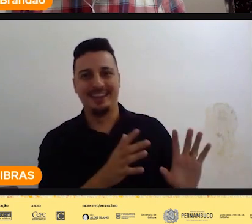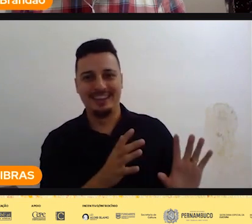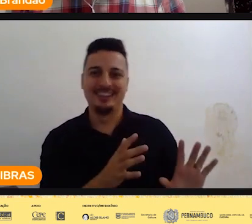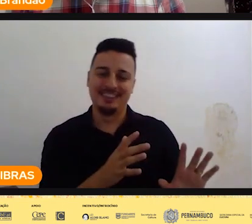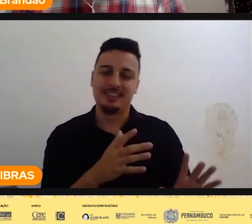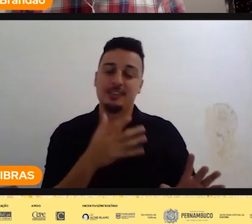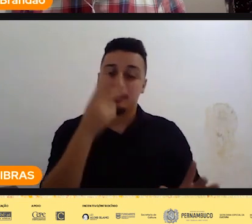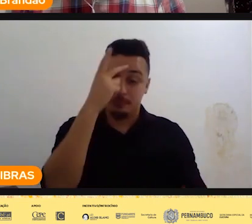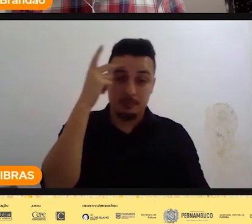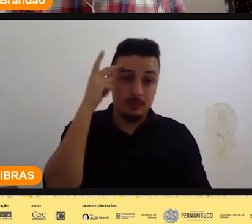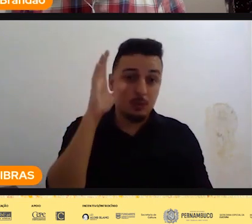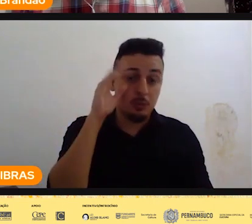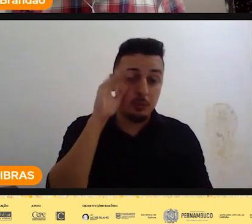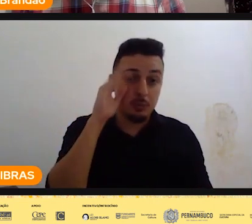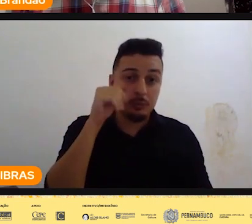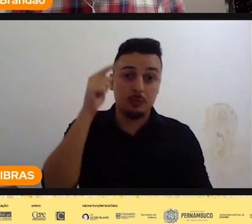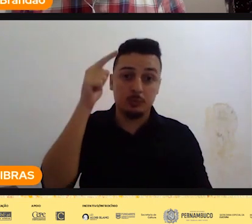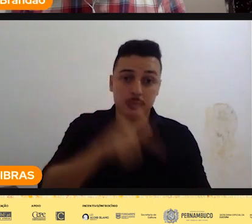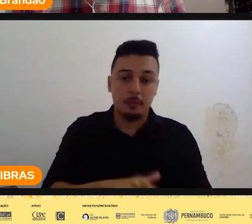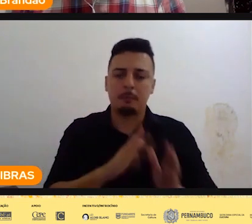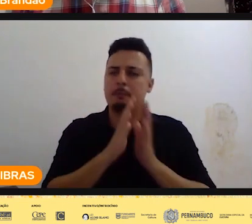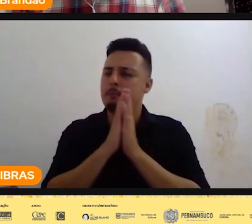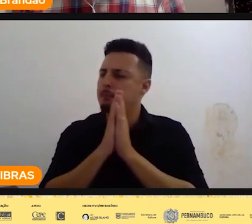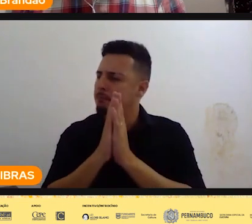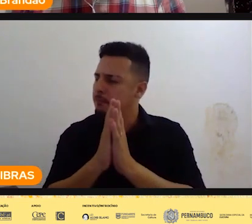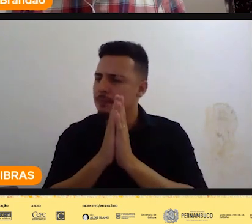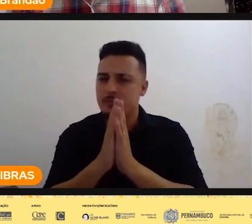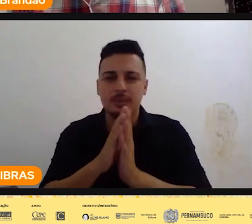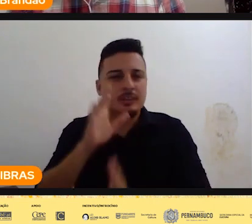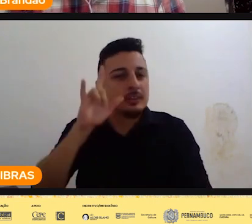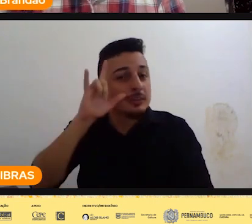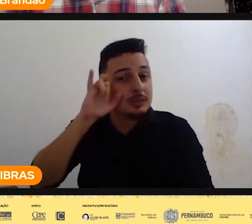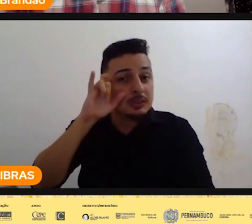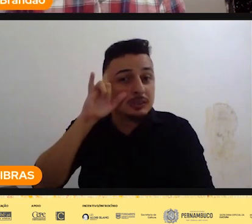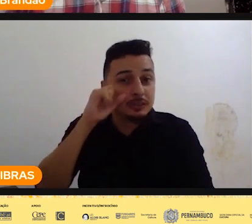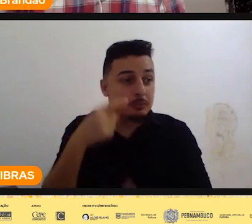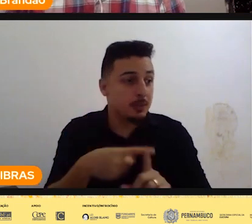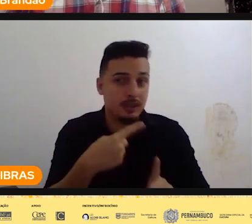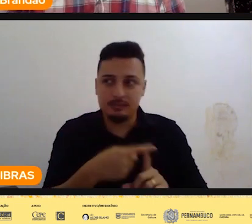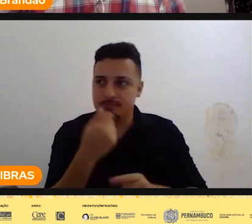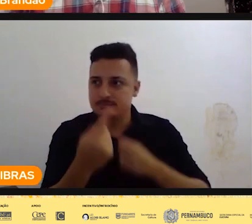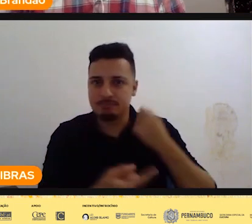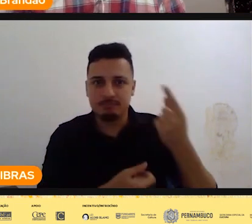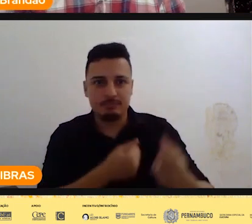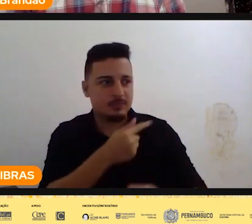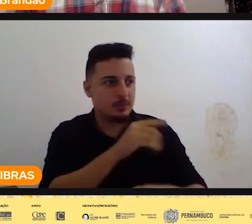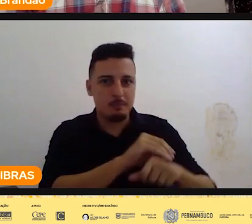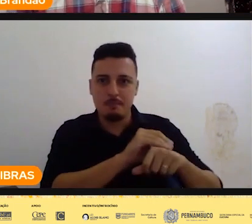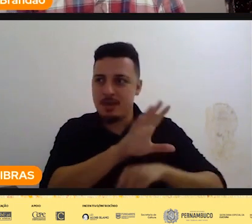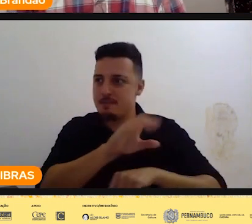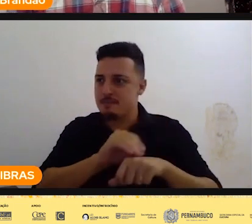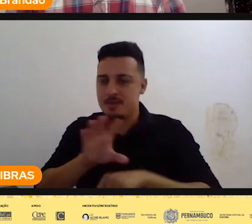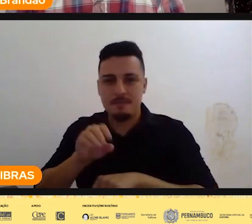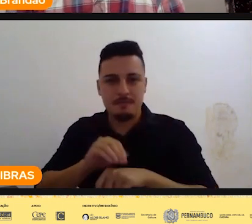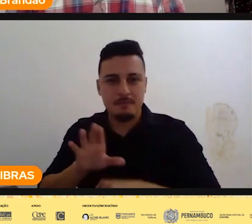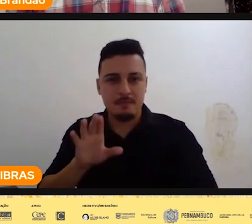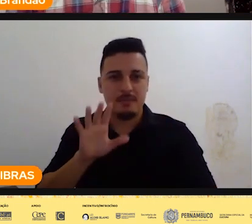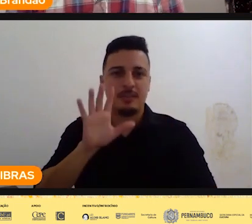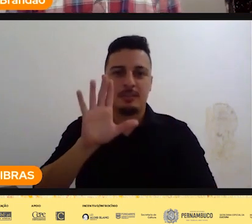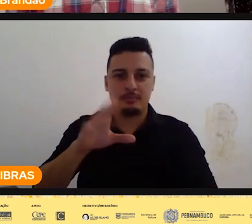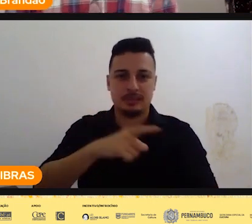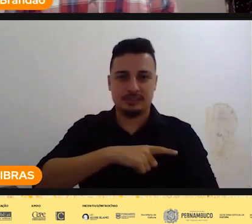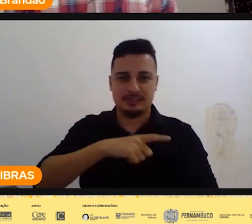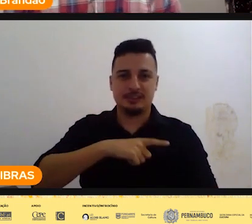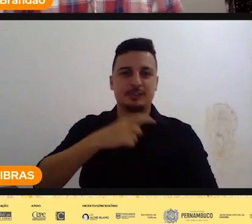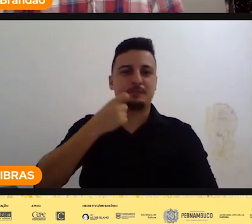curiosidade, recomendo mais uma vez seguir ele lá no Instagram, ele fica postando spoilers, inclusive. Mas essa parte das fossas abissais dos